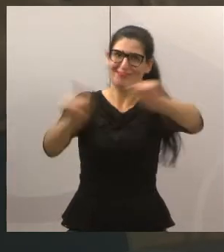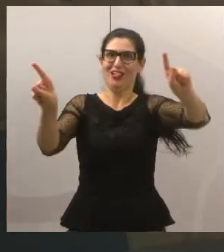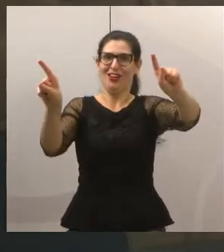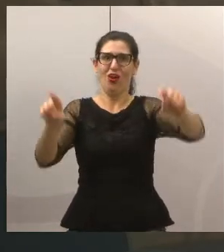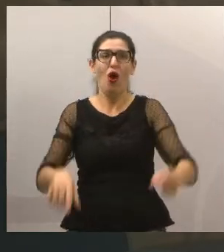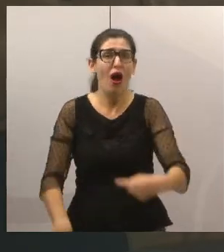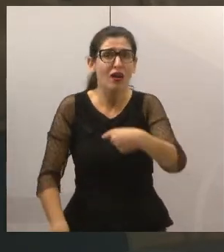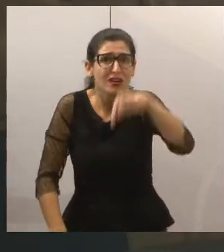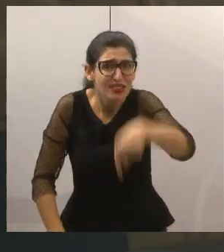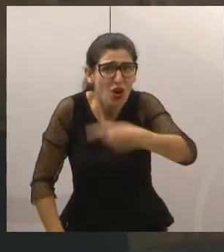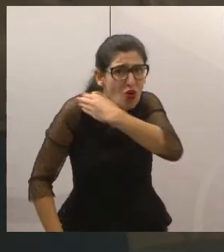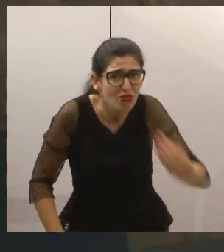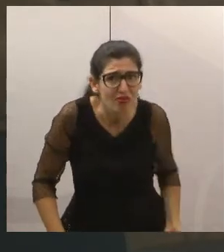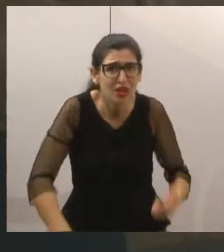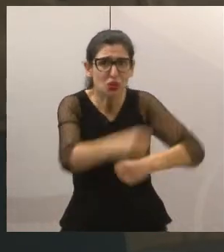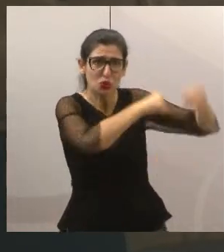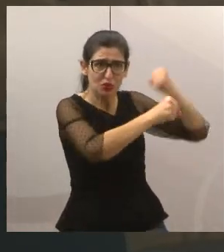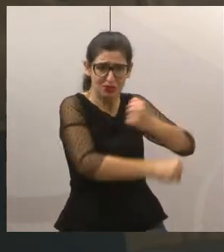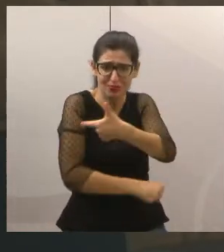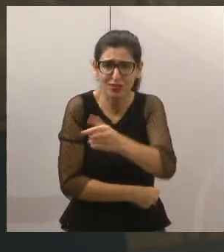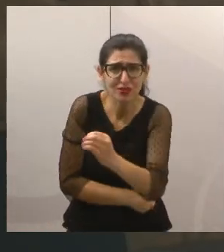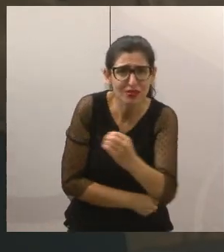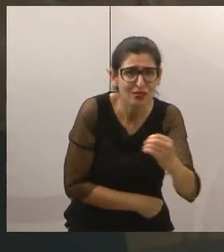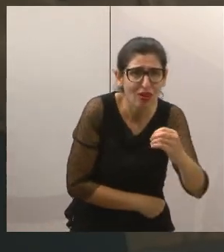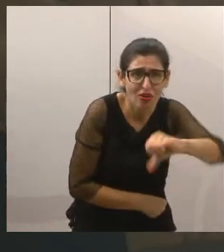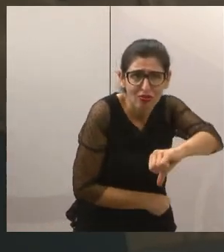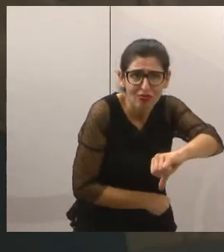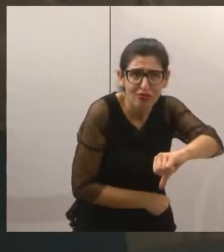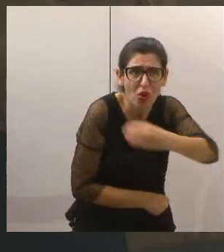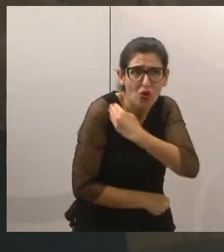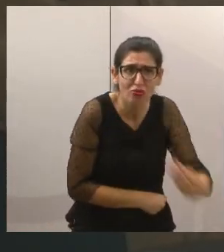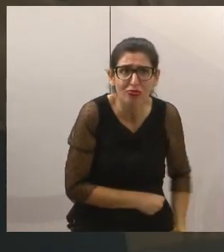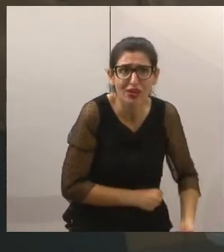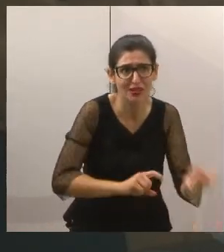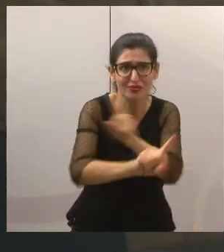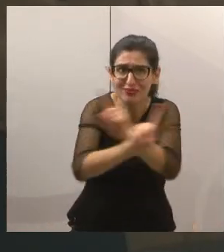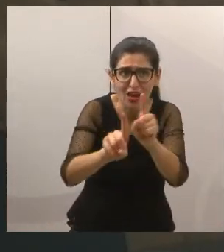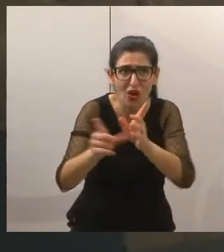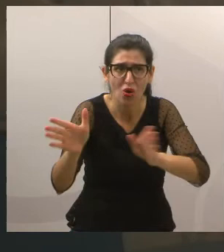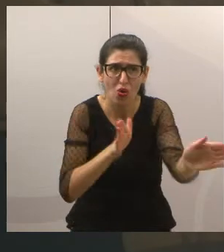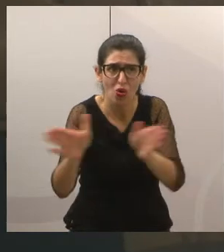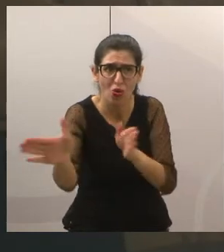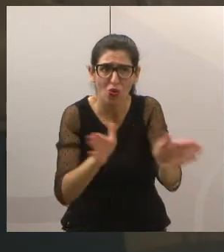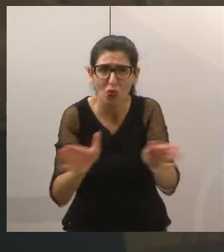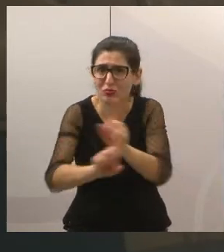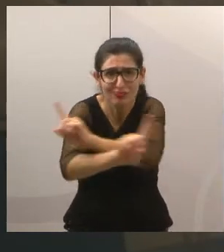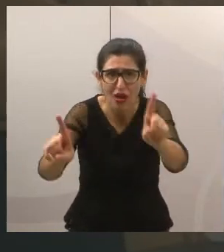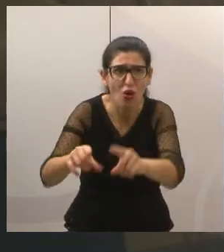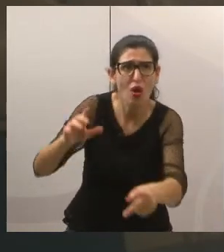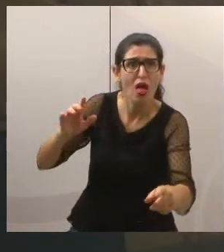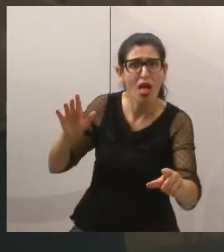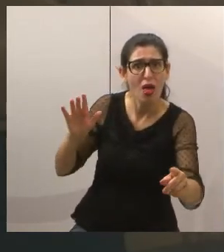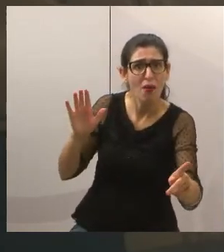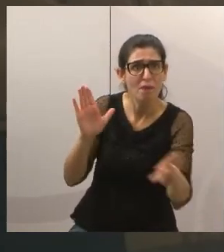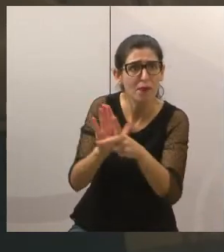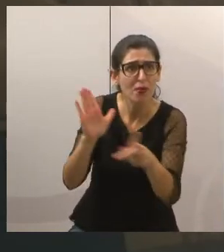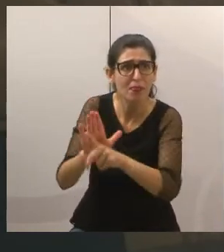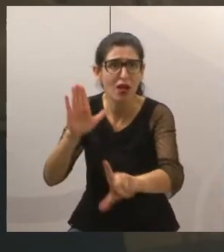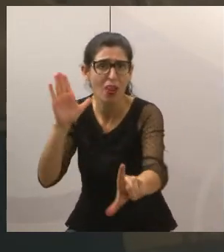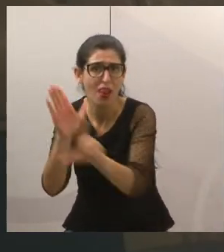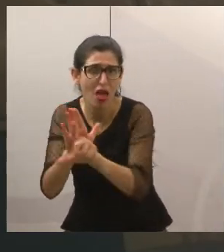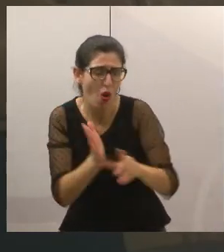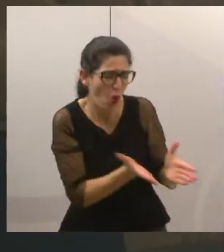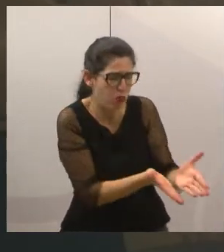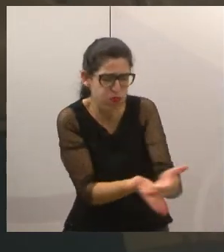governo 2009, é governo, e não é nem governo, né? Que nós estamos falando aqui de lei orçamentária anual. Então eu quero partir